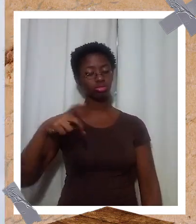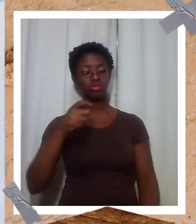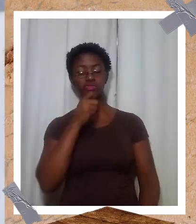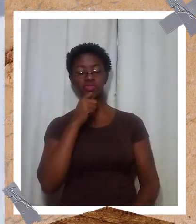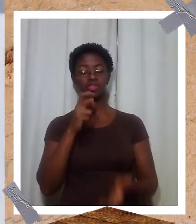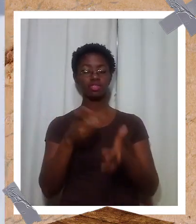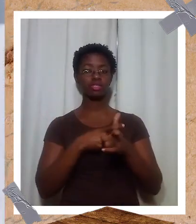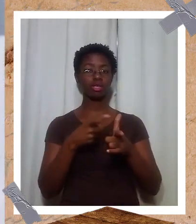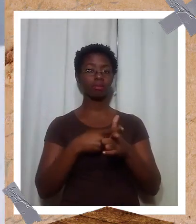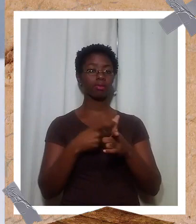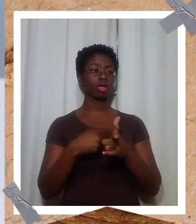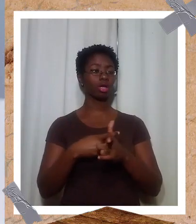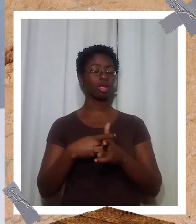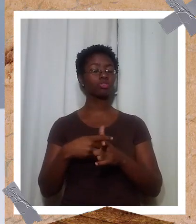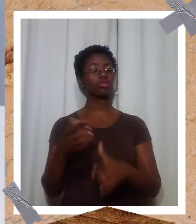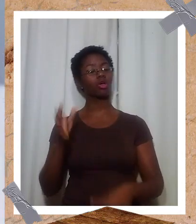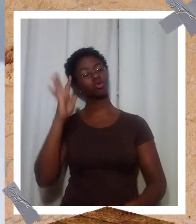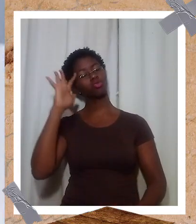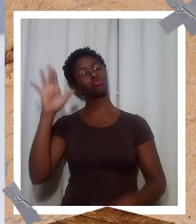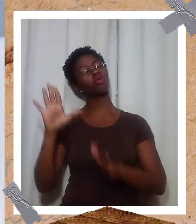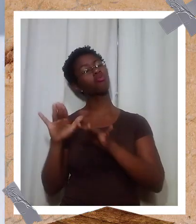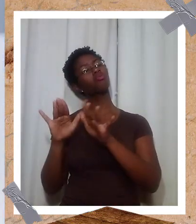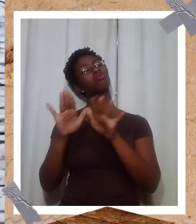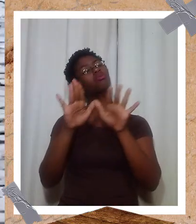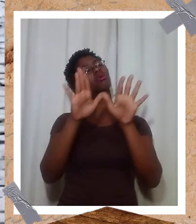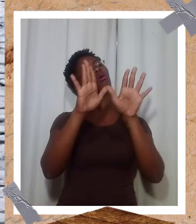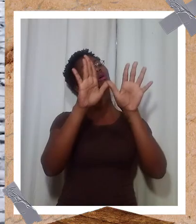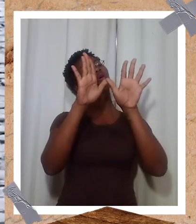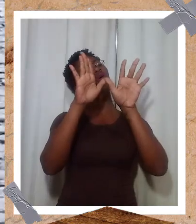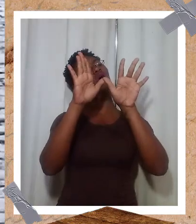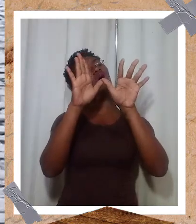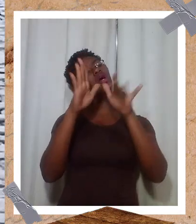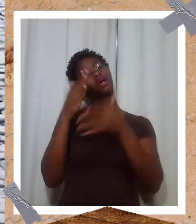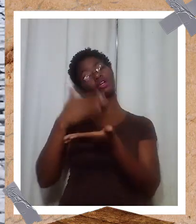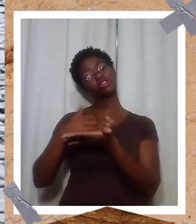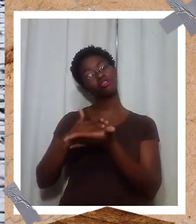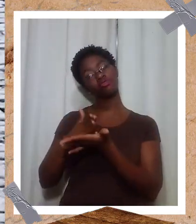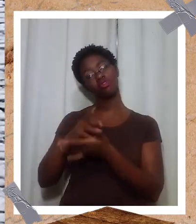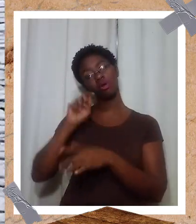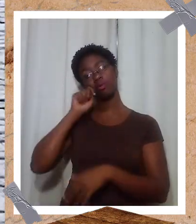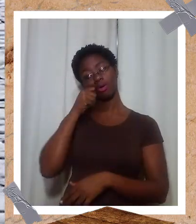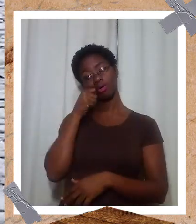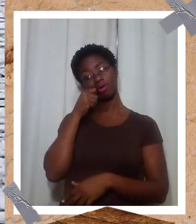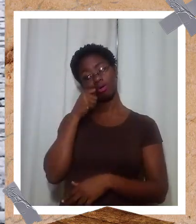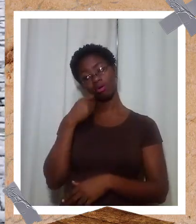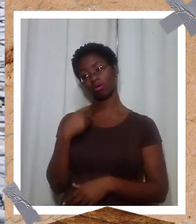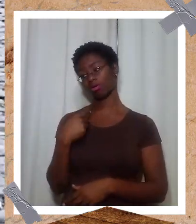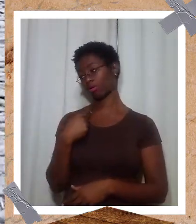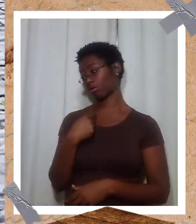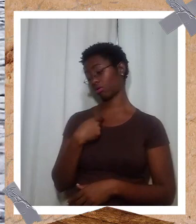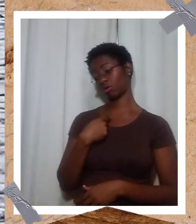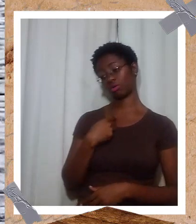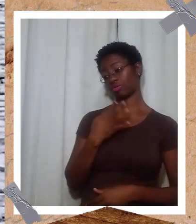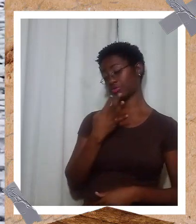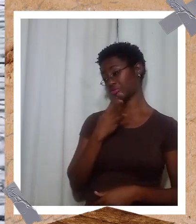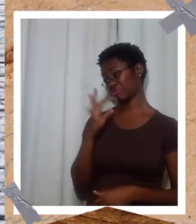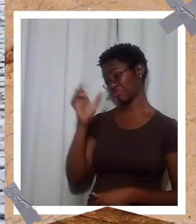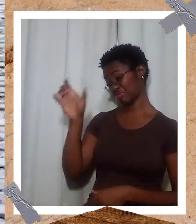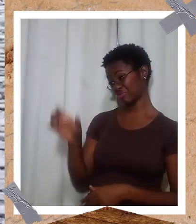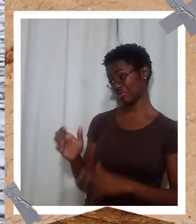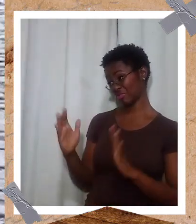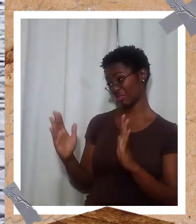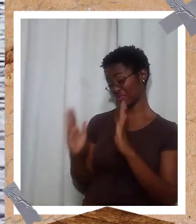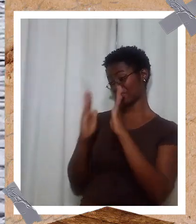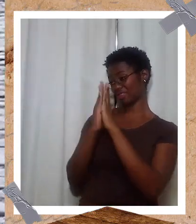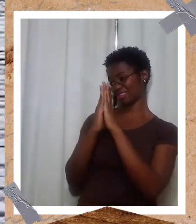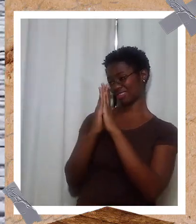o pão comigo. Não nos conhecemos pessoalmente. Se posso apresentar minha senhora em poucas palavras,